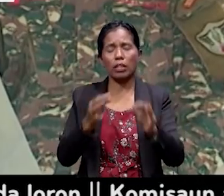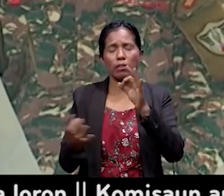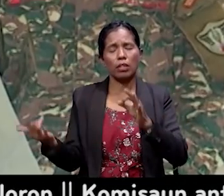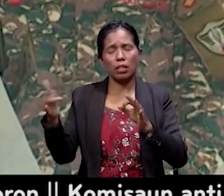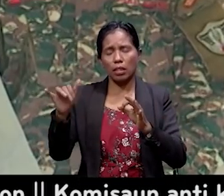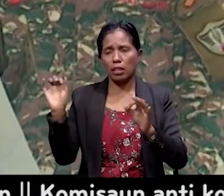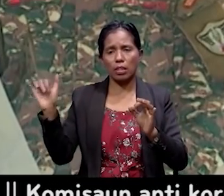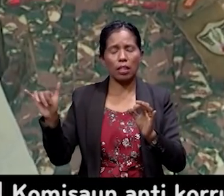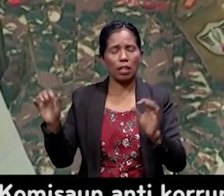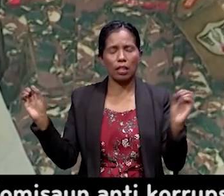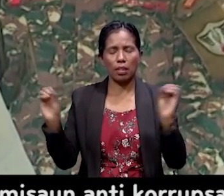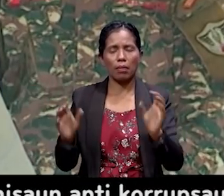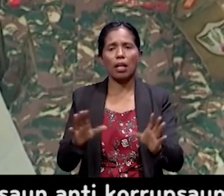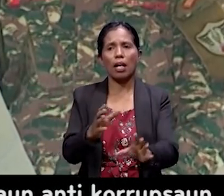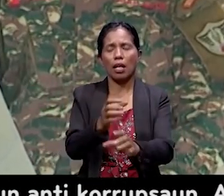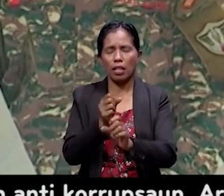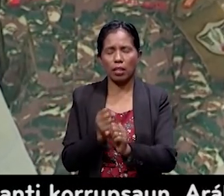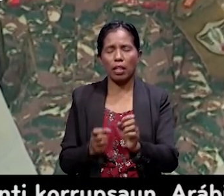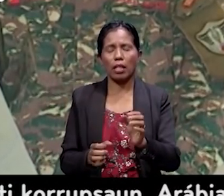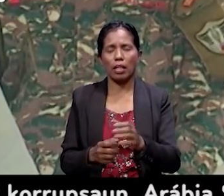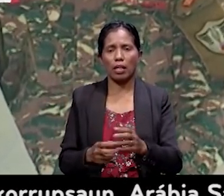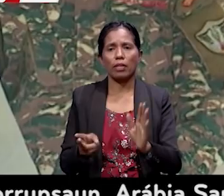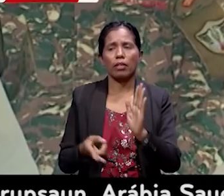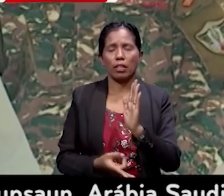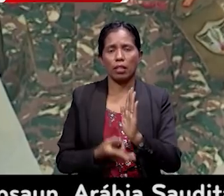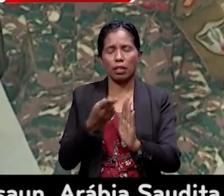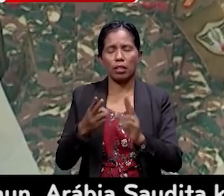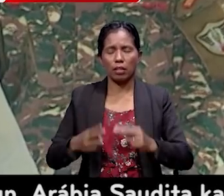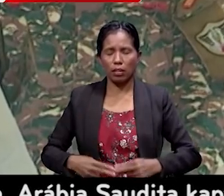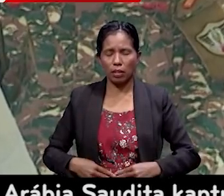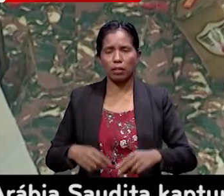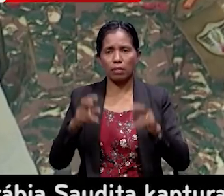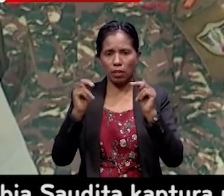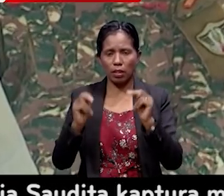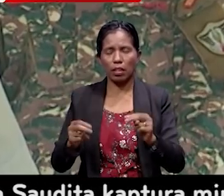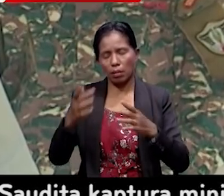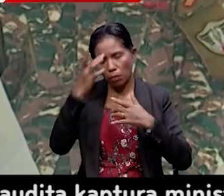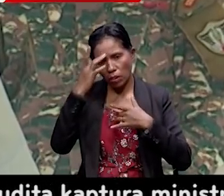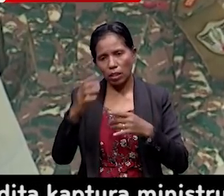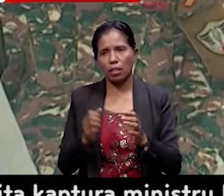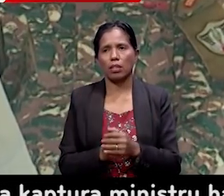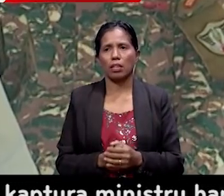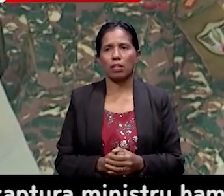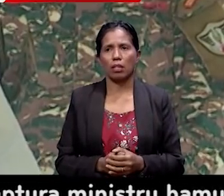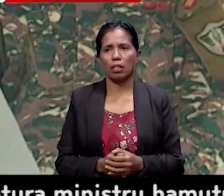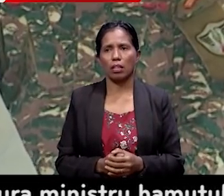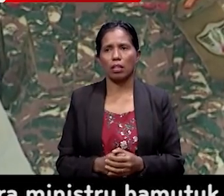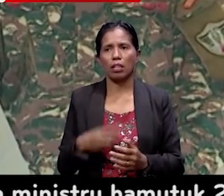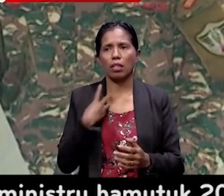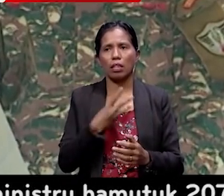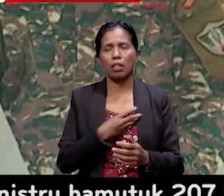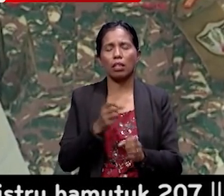sorri. Nia heta moras rumah ka, heta desaster rumah. Hakar lakuin nia tengke ba. Nda hori ita